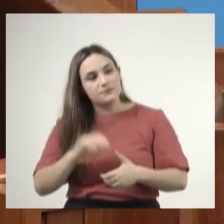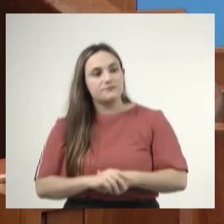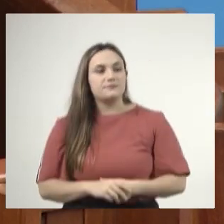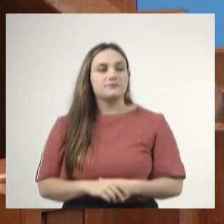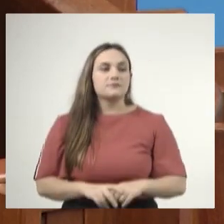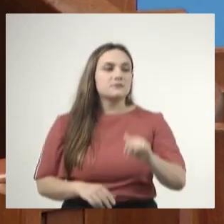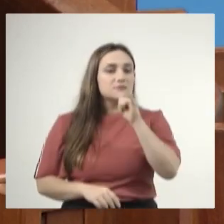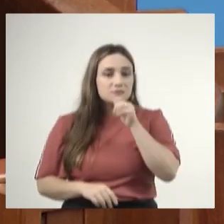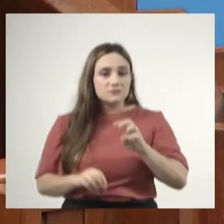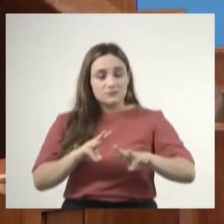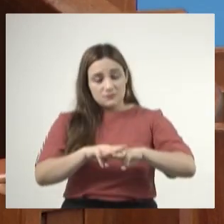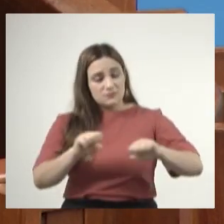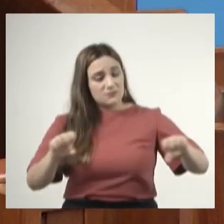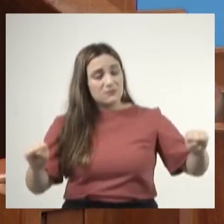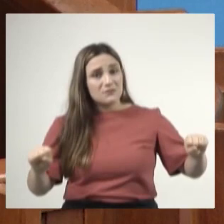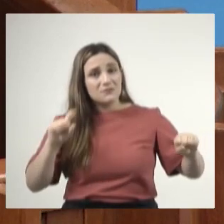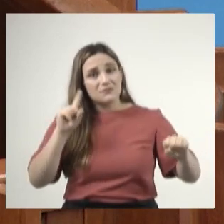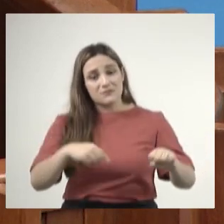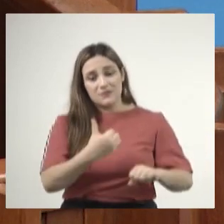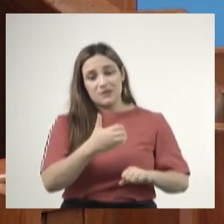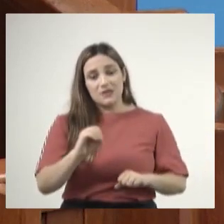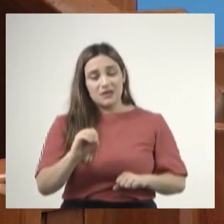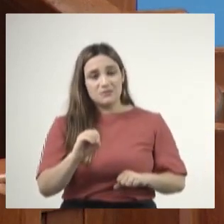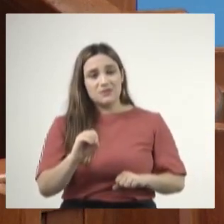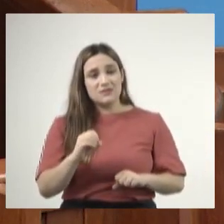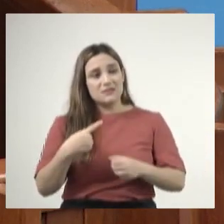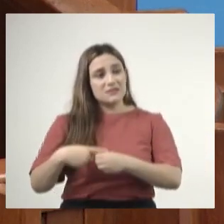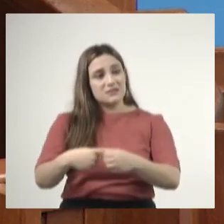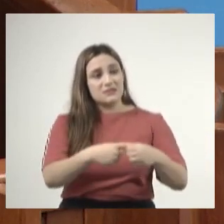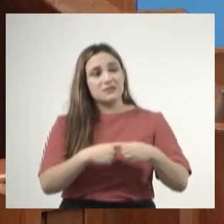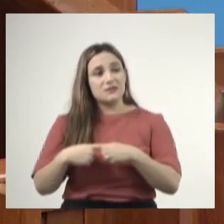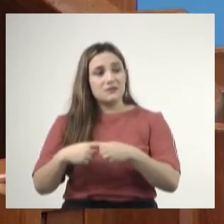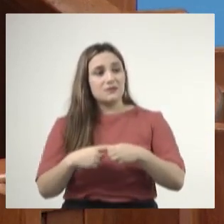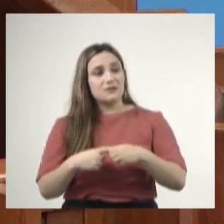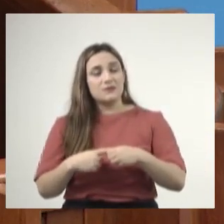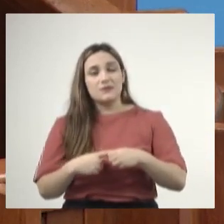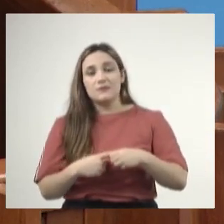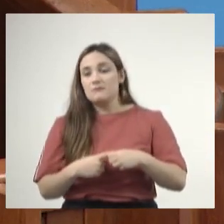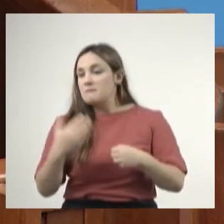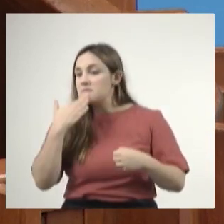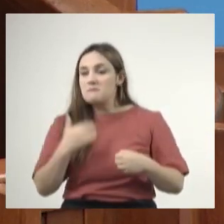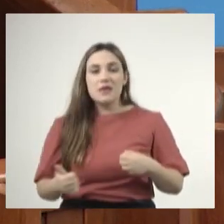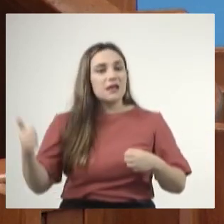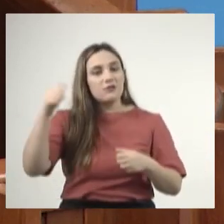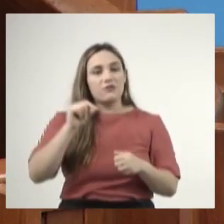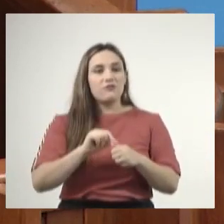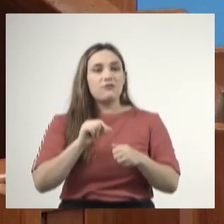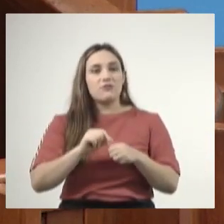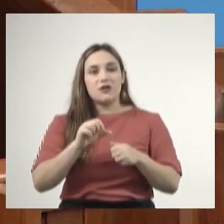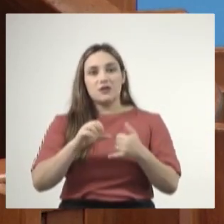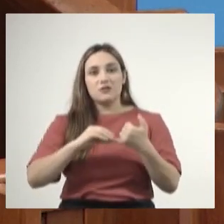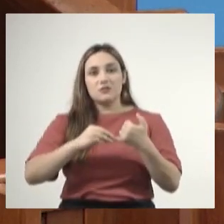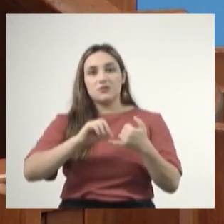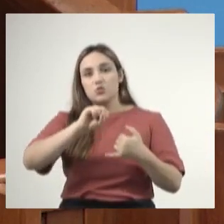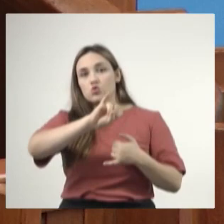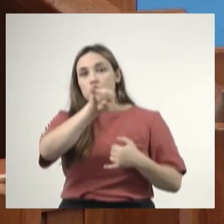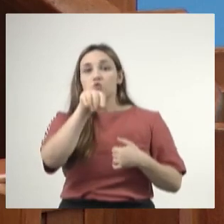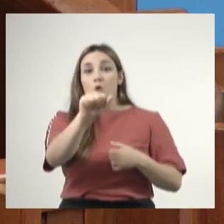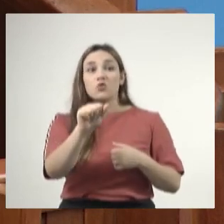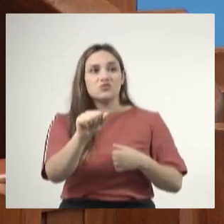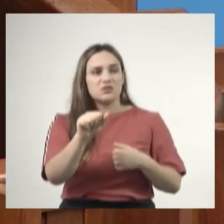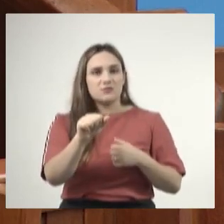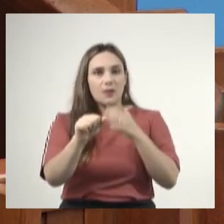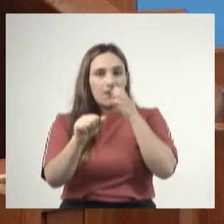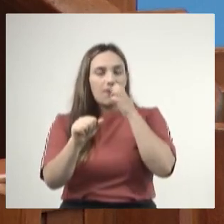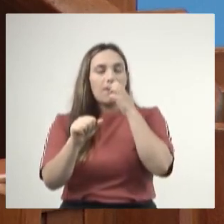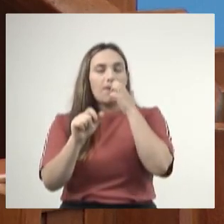Maracaju hoje é a 10ª cidade maior produtora de soja do país. Aqui